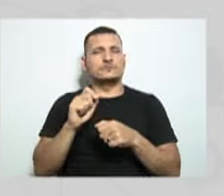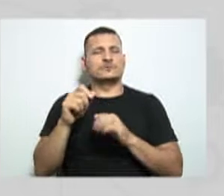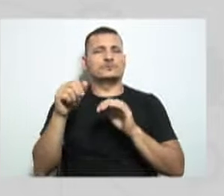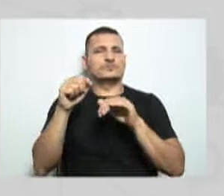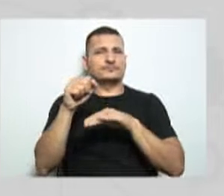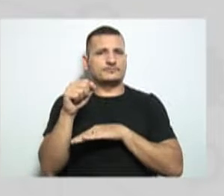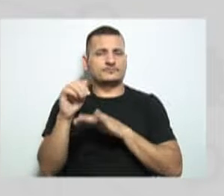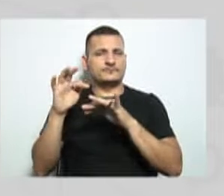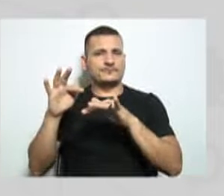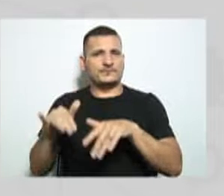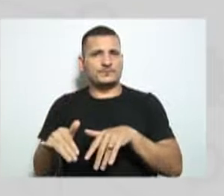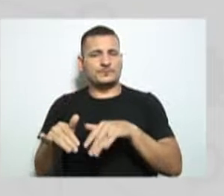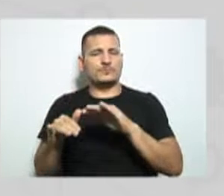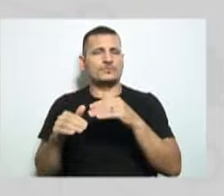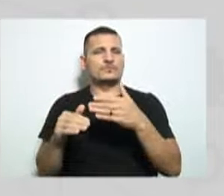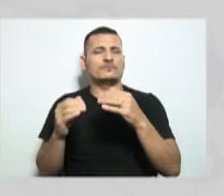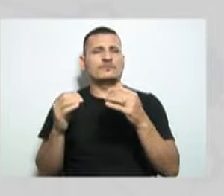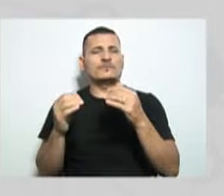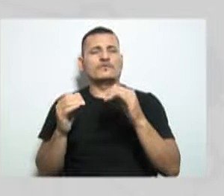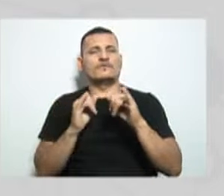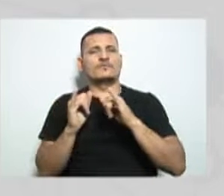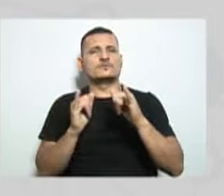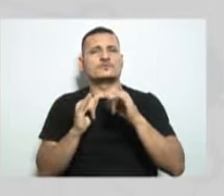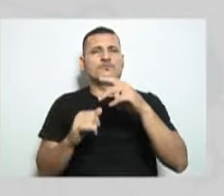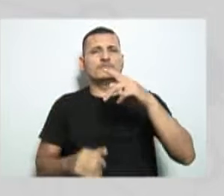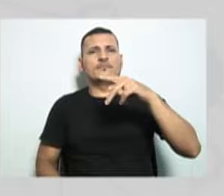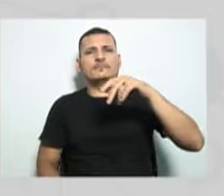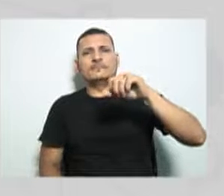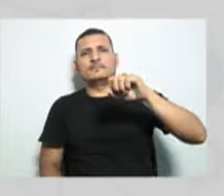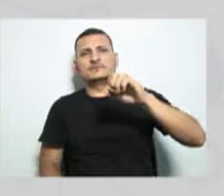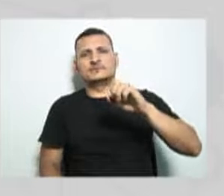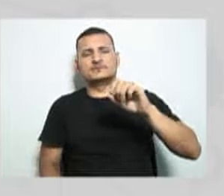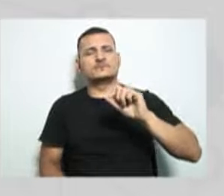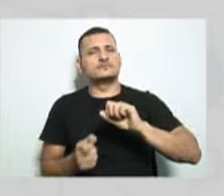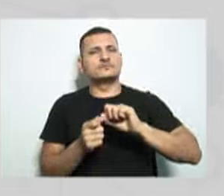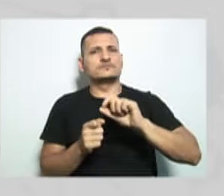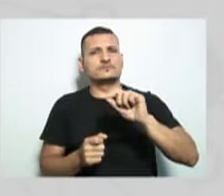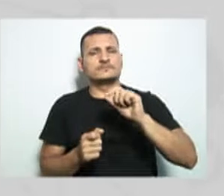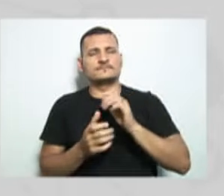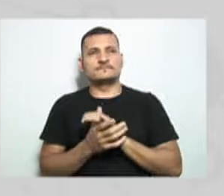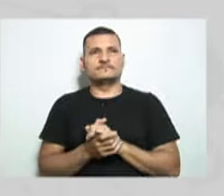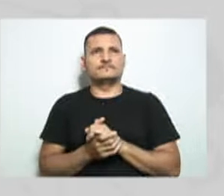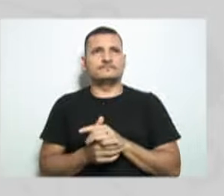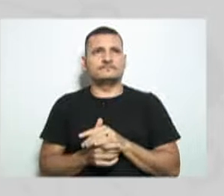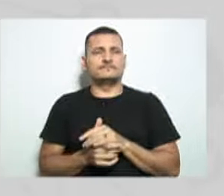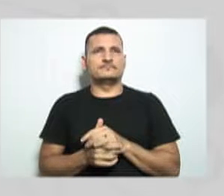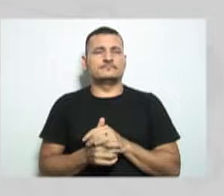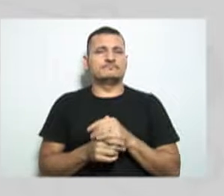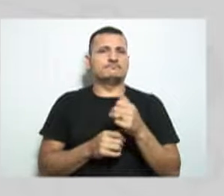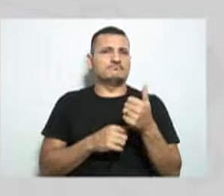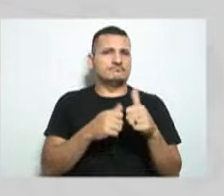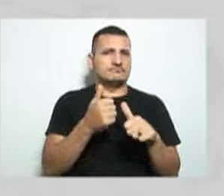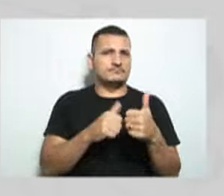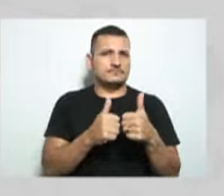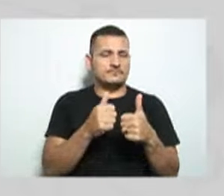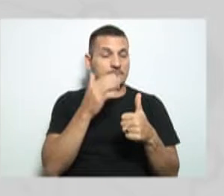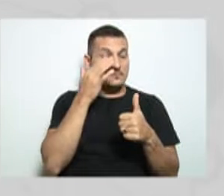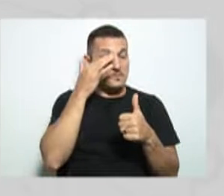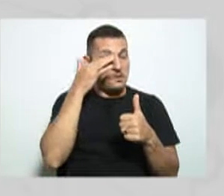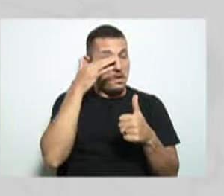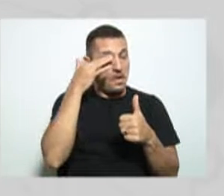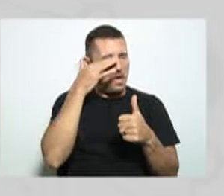nós tivemos no PEPS? Era que ele faz o quê? Superavalia. Só